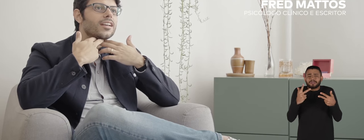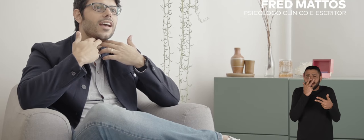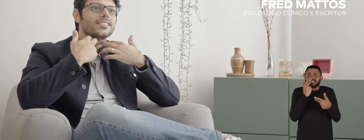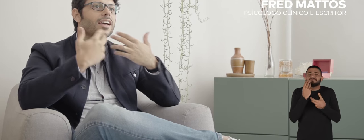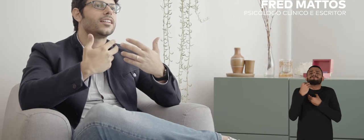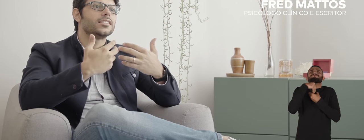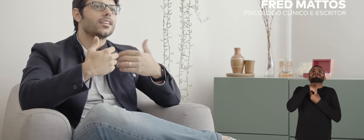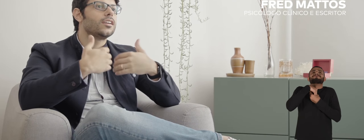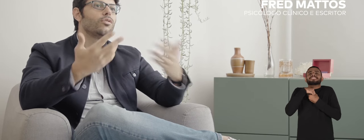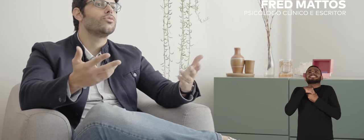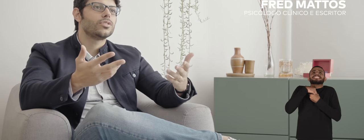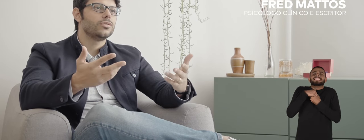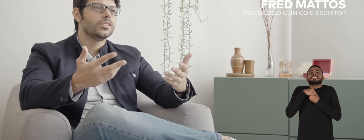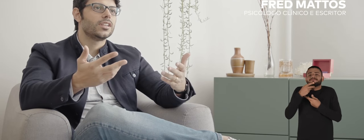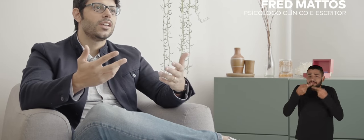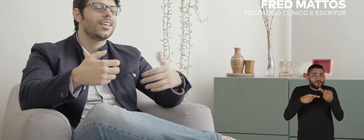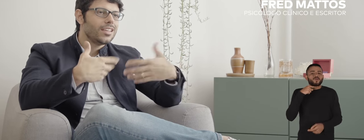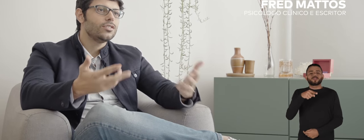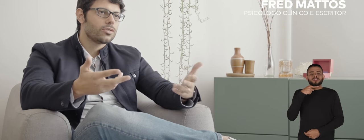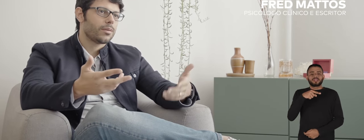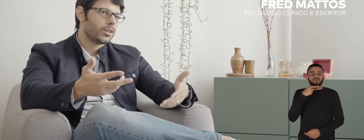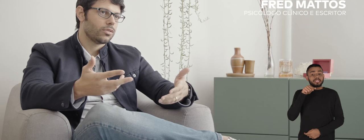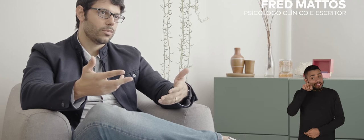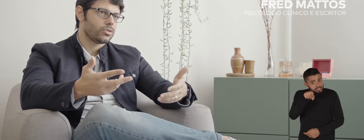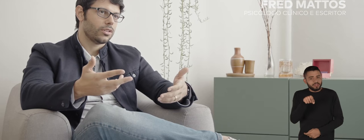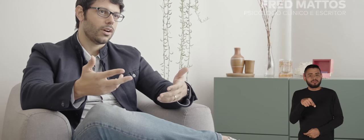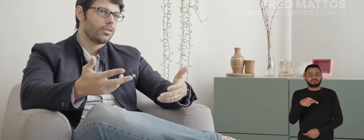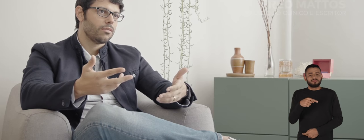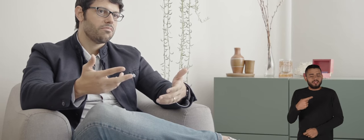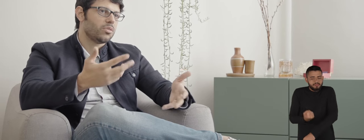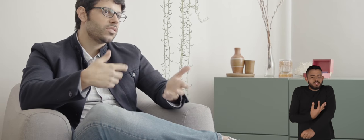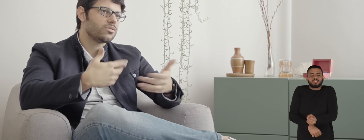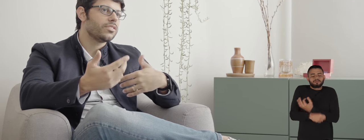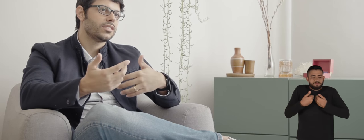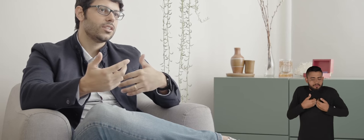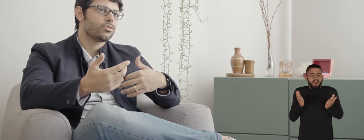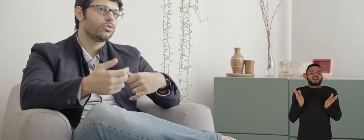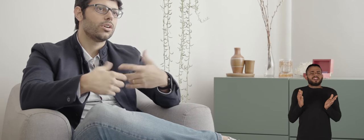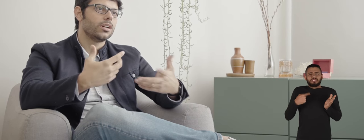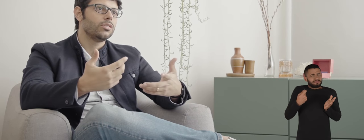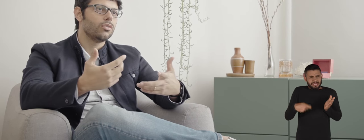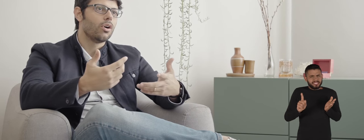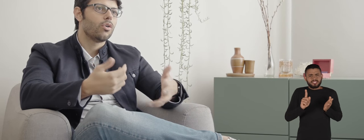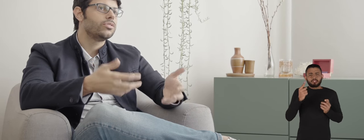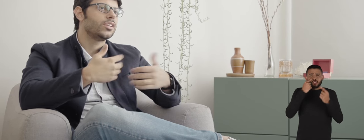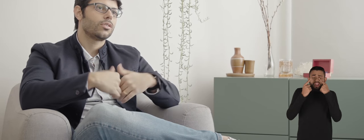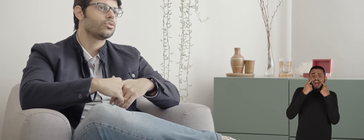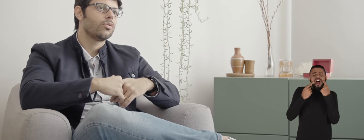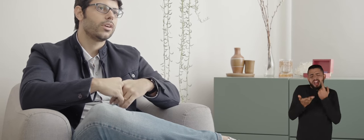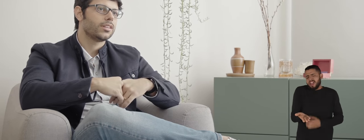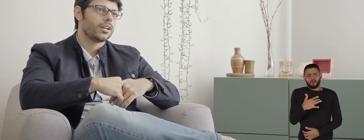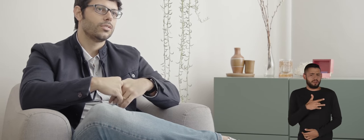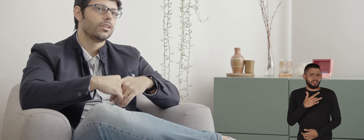de coisas engasgadas aqui que eu não consigo dizer. Isso é abertura emocional e eu não preciso fazer isso chorando ou